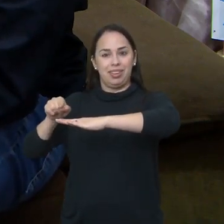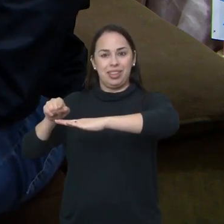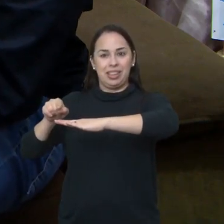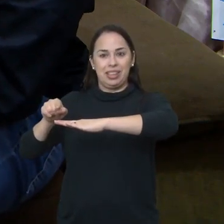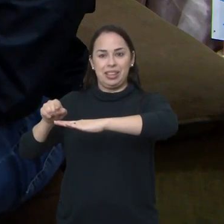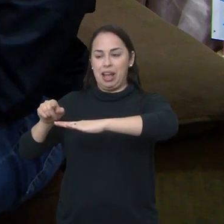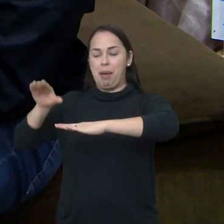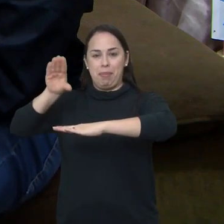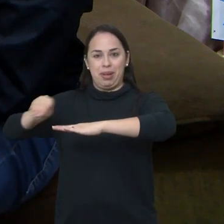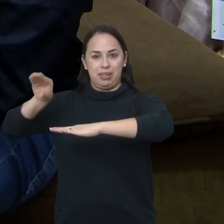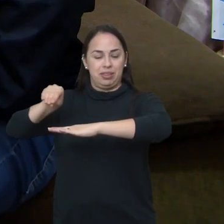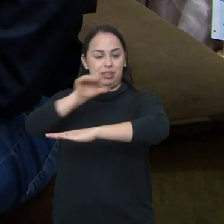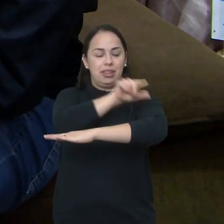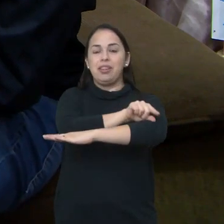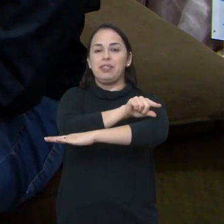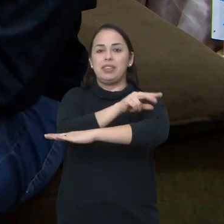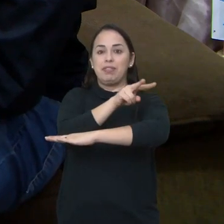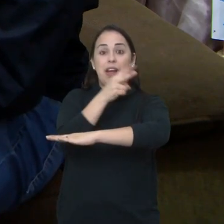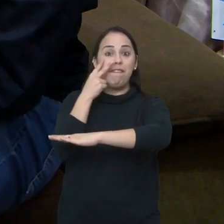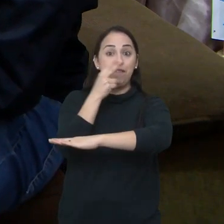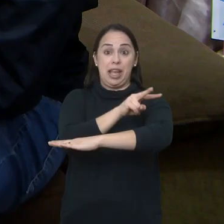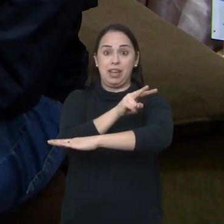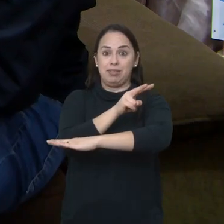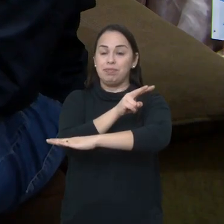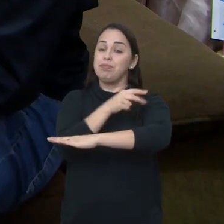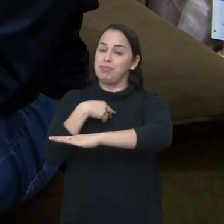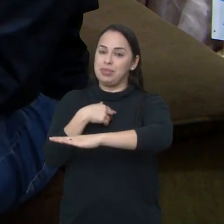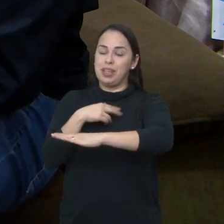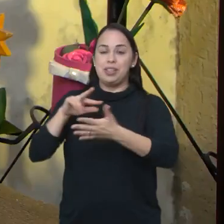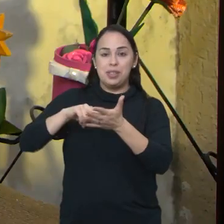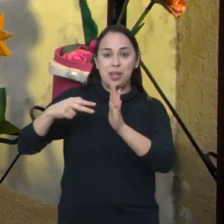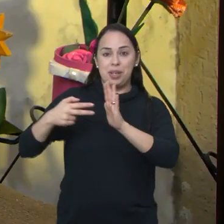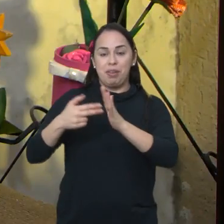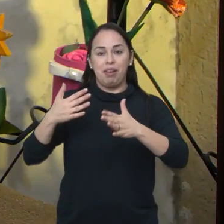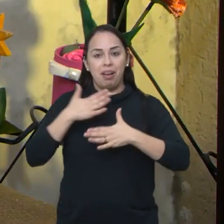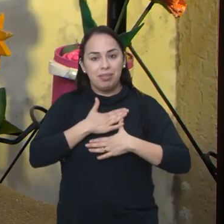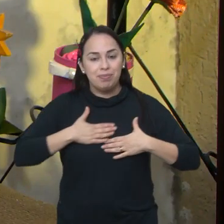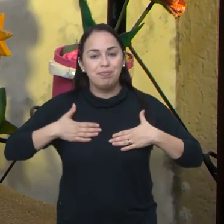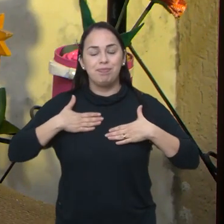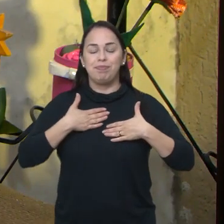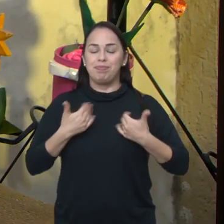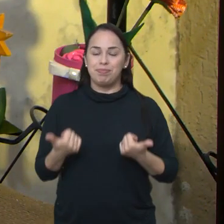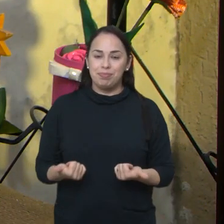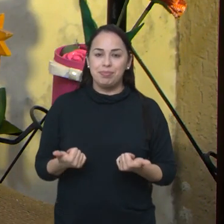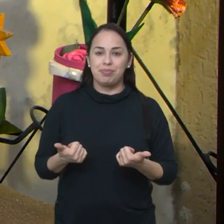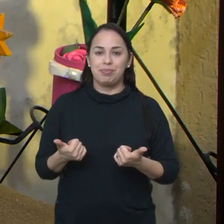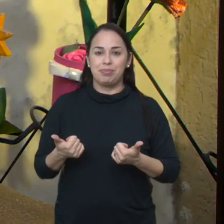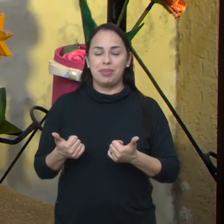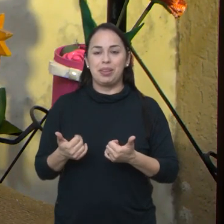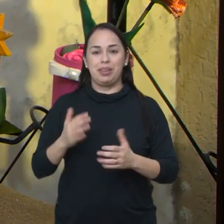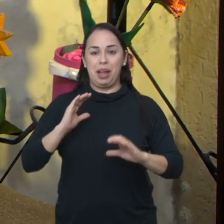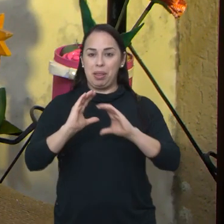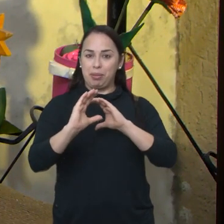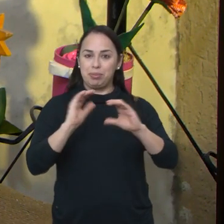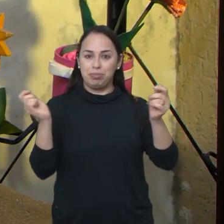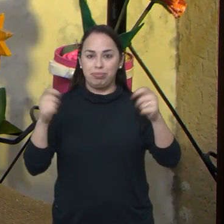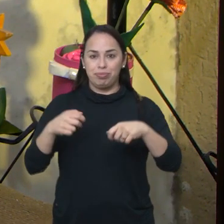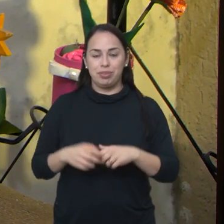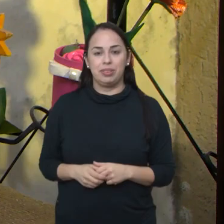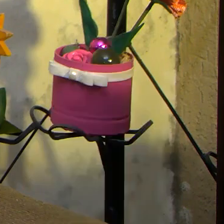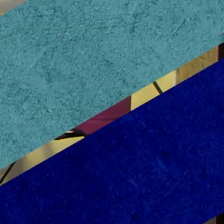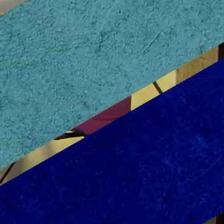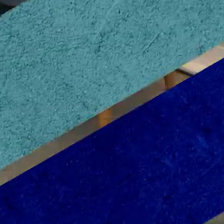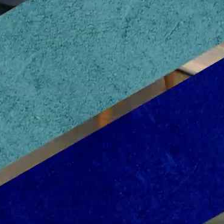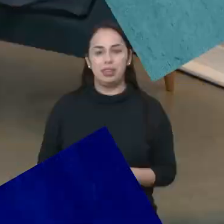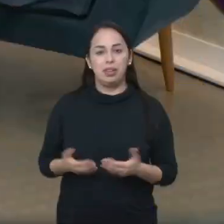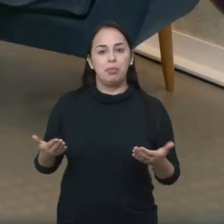ponte entre quem está falando e quem vai escutar, né? Então é isso, para mim é gratificante você ser essa ponte na